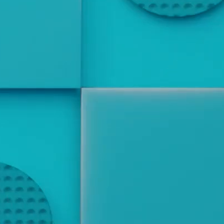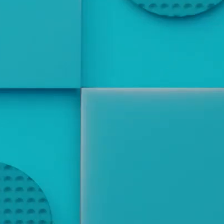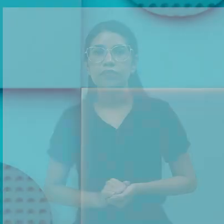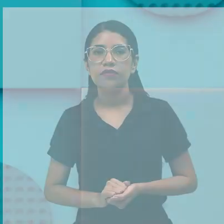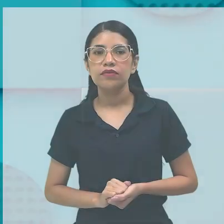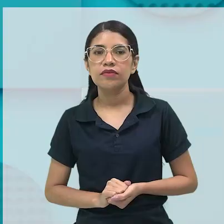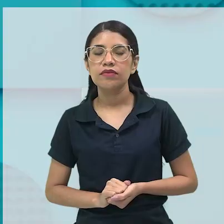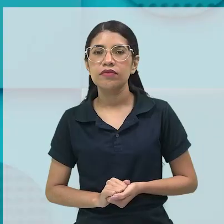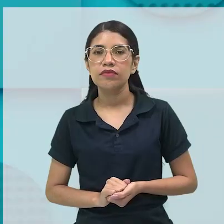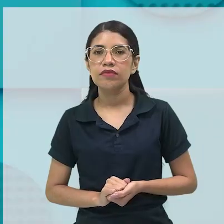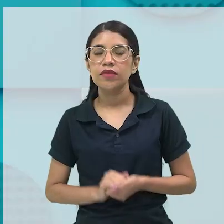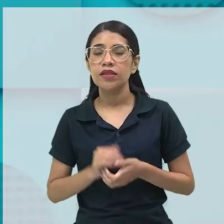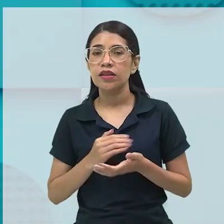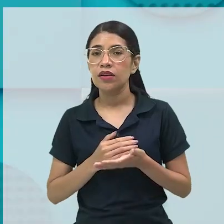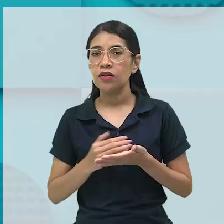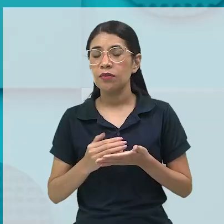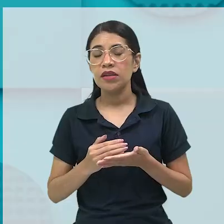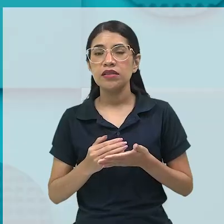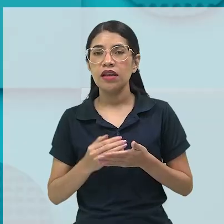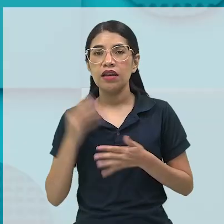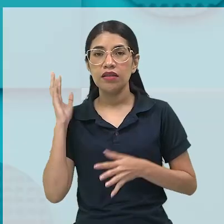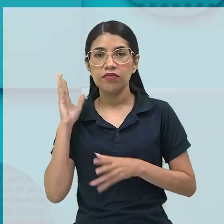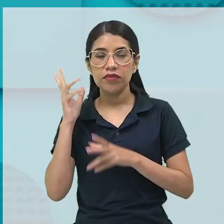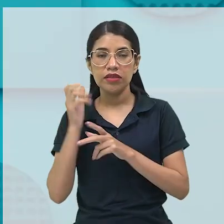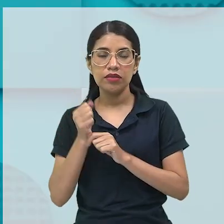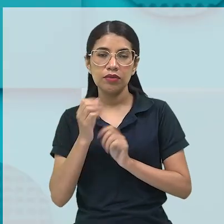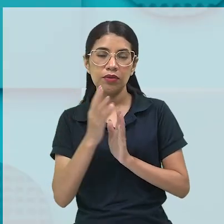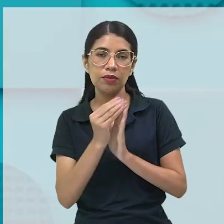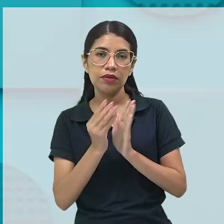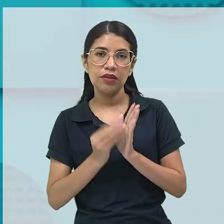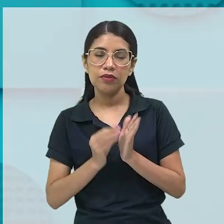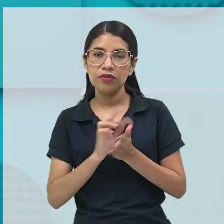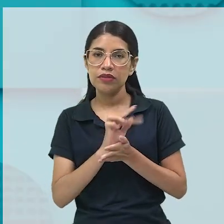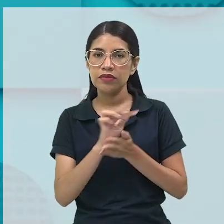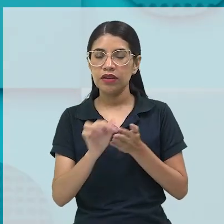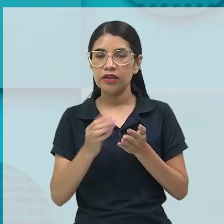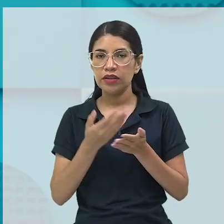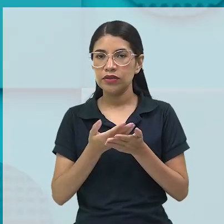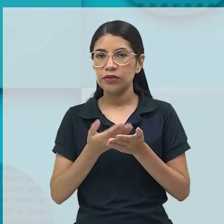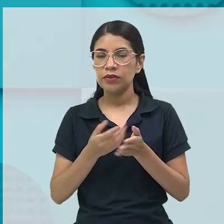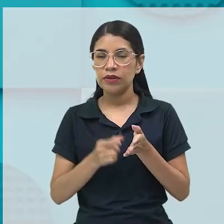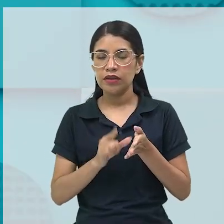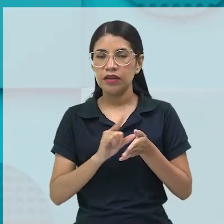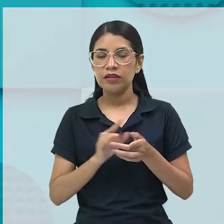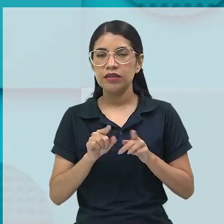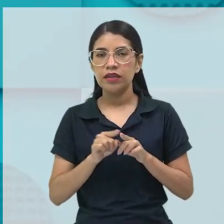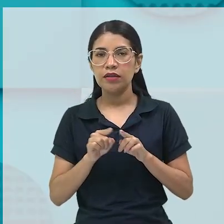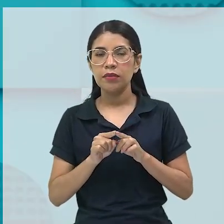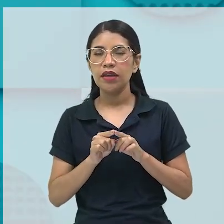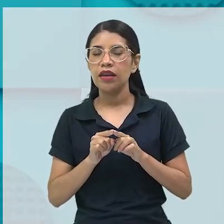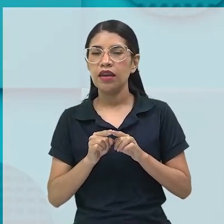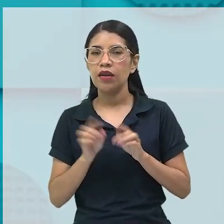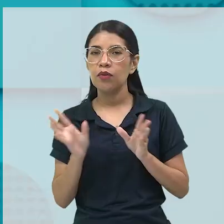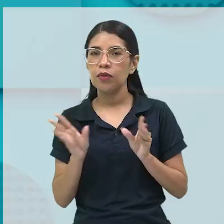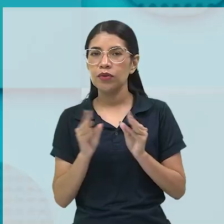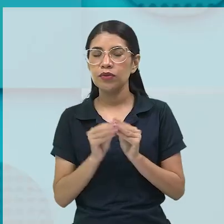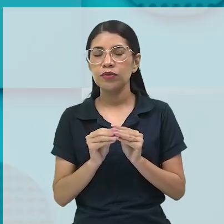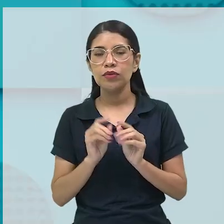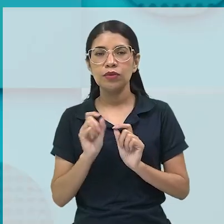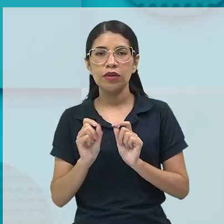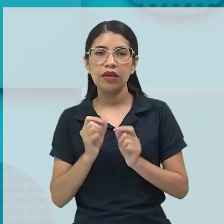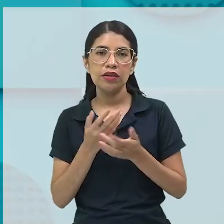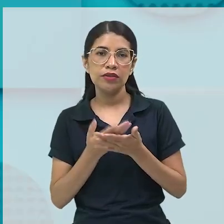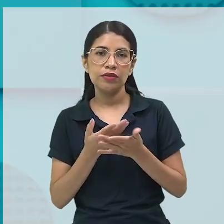Vamos começar a revisitar os conteúdos que nós vimos nesta unidade, né? Brevemente, vendo um pouco do que a gente abordou. E